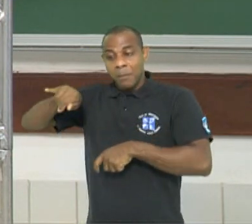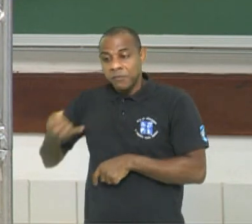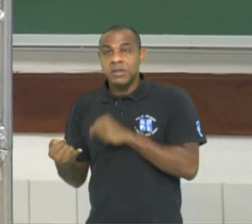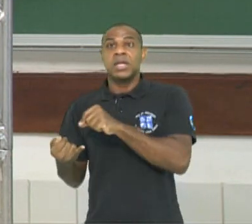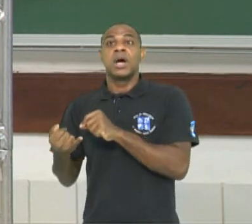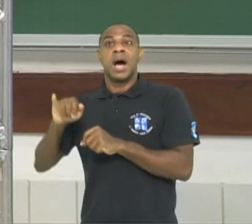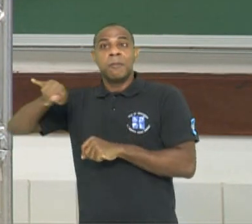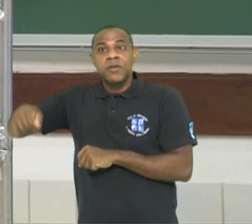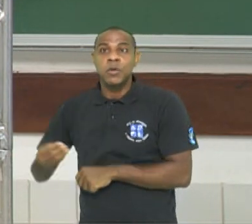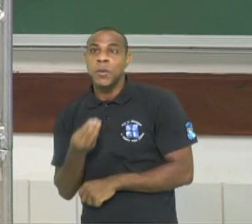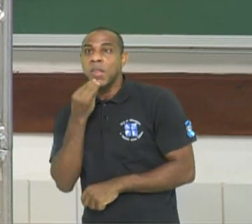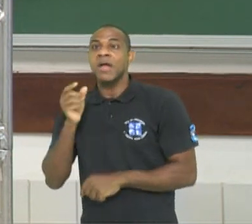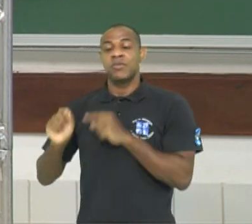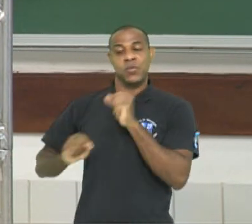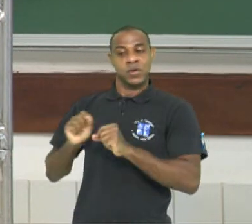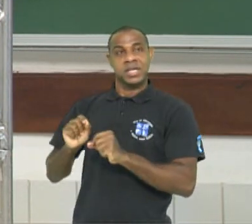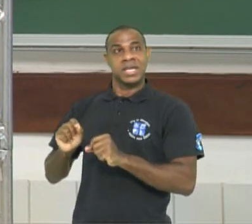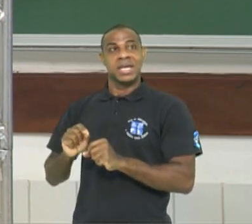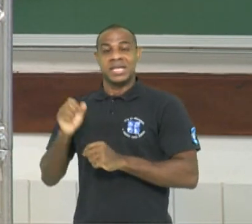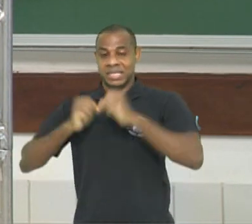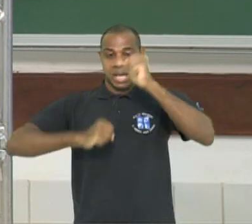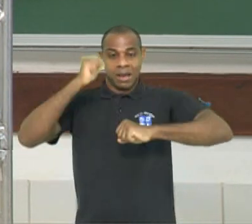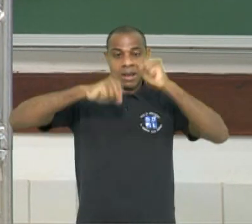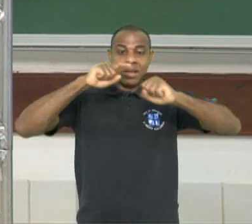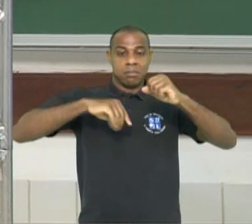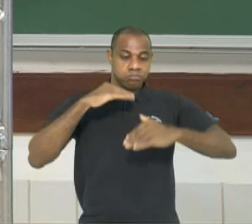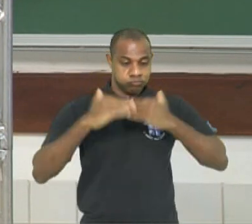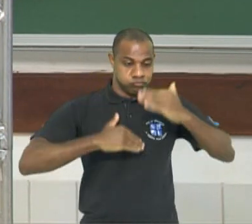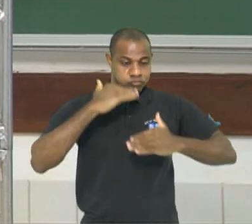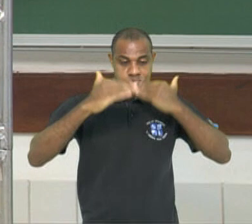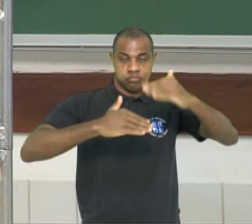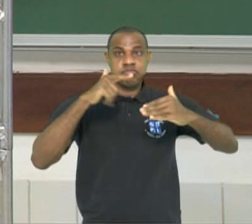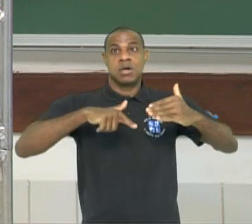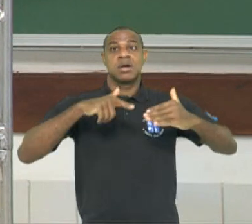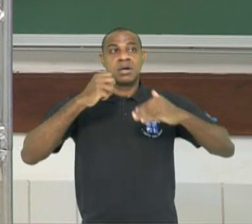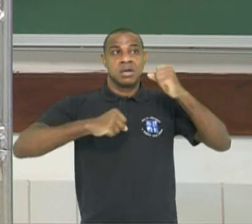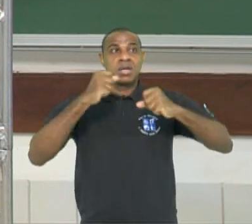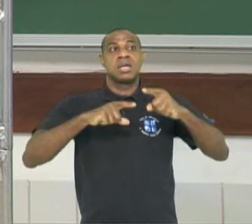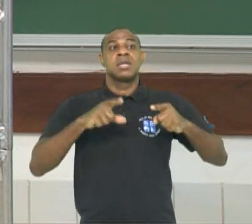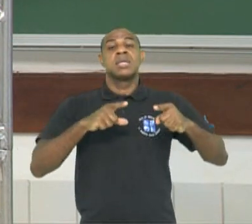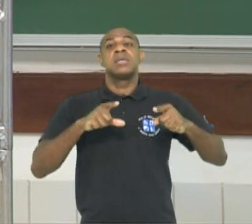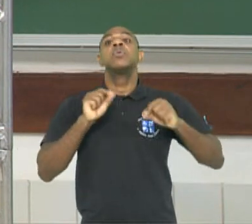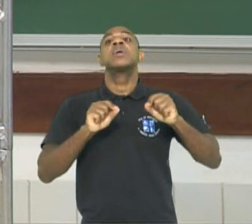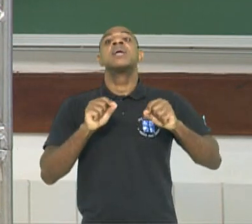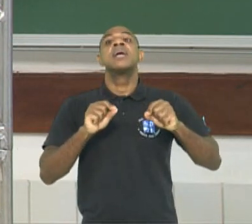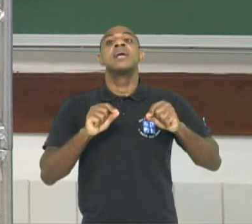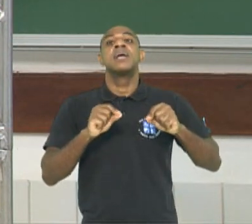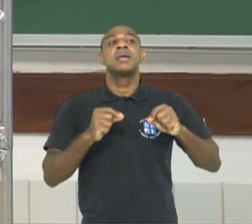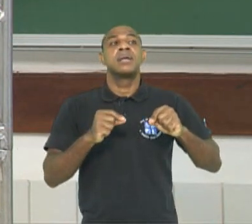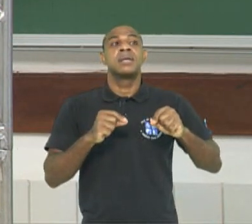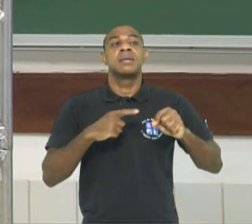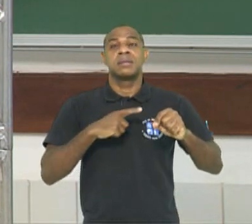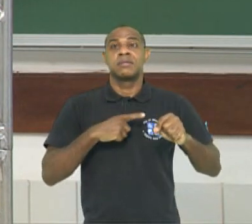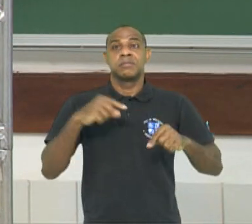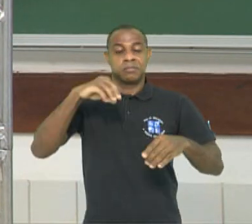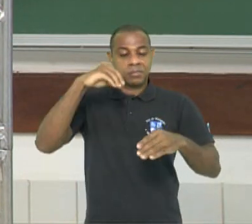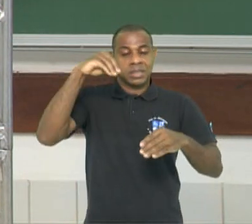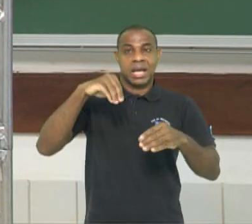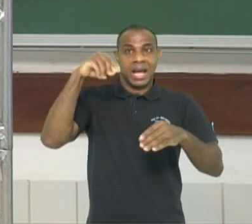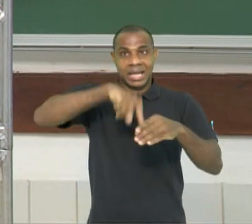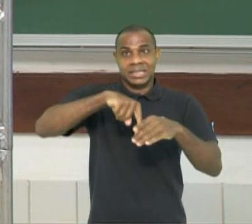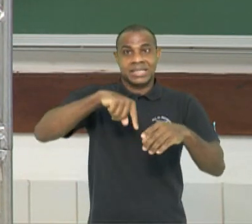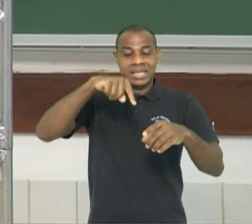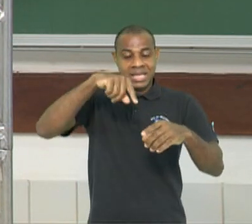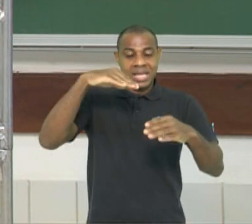a oportunidade de que a indústria começa a se desenvolver no país e passa a viver também na cidade. Então